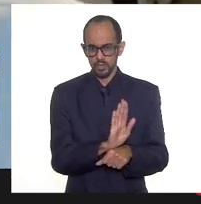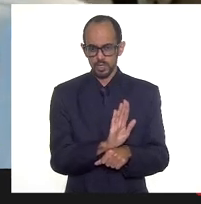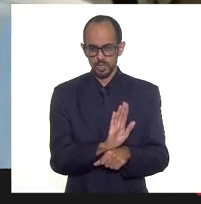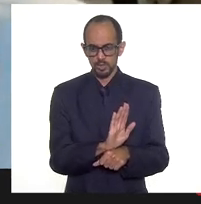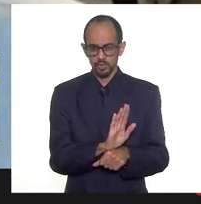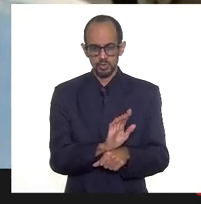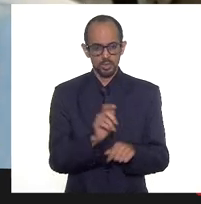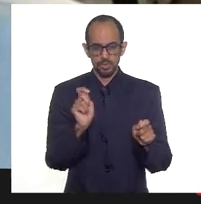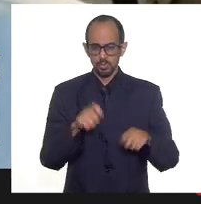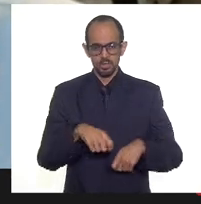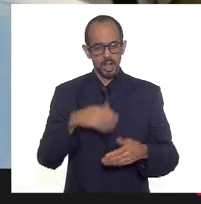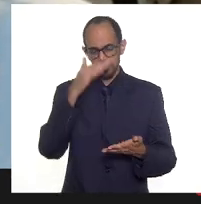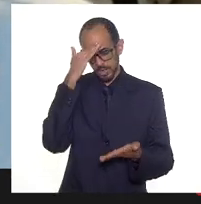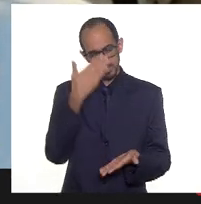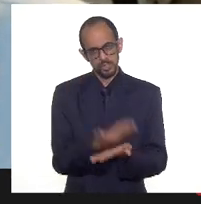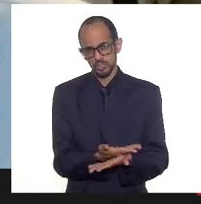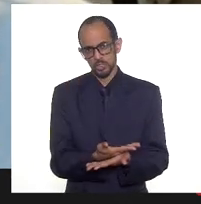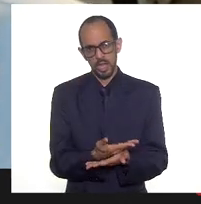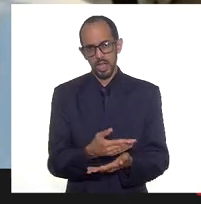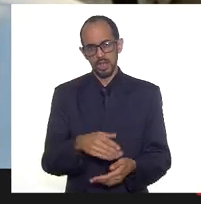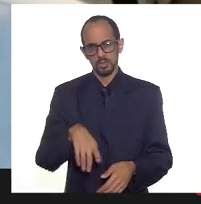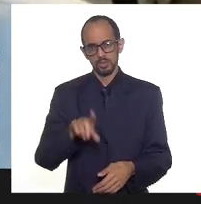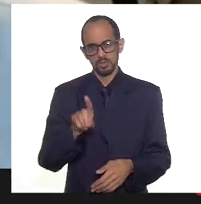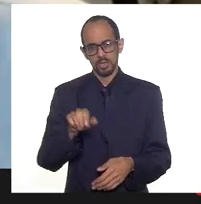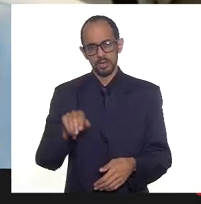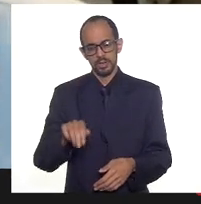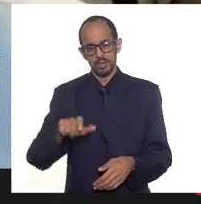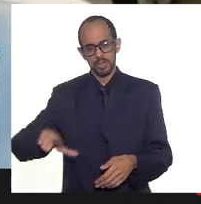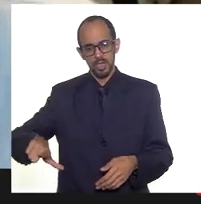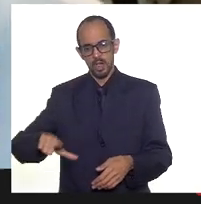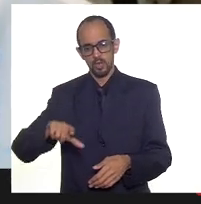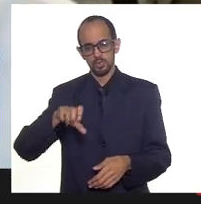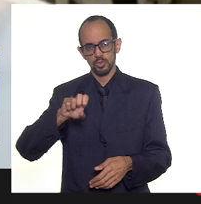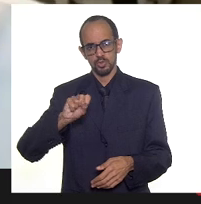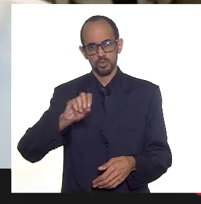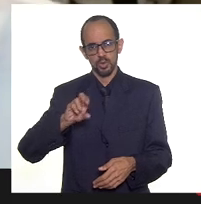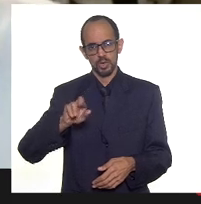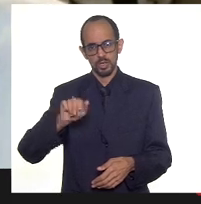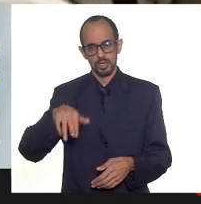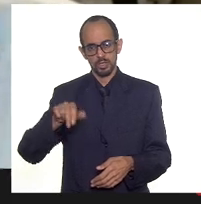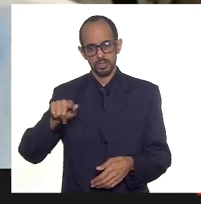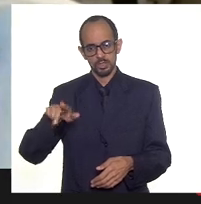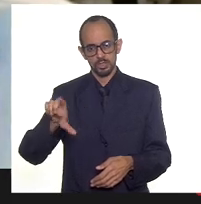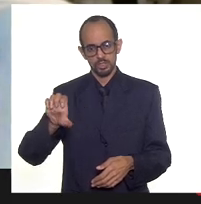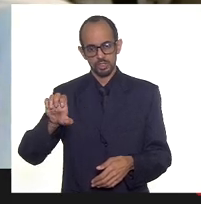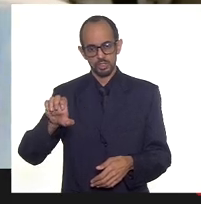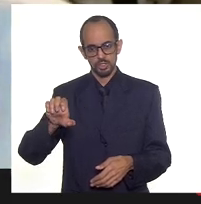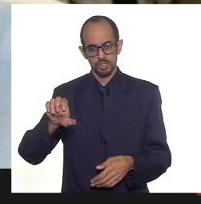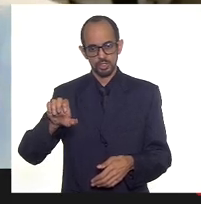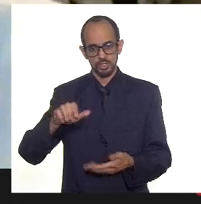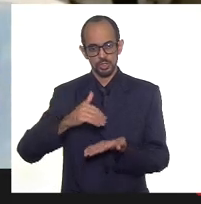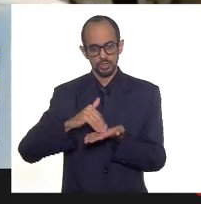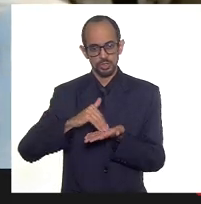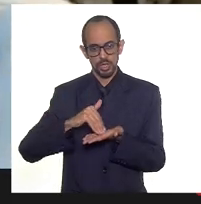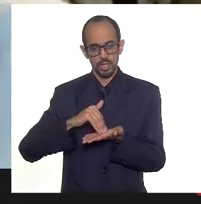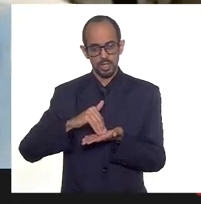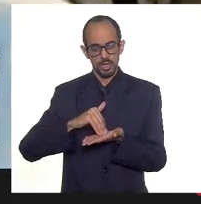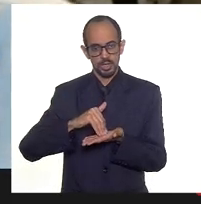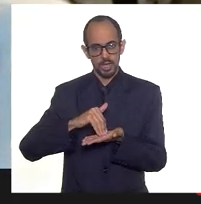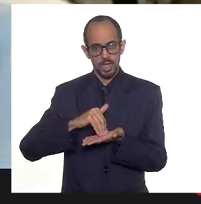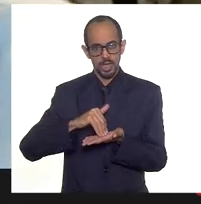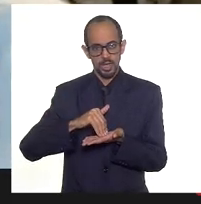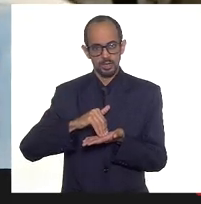mostrado pelo Daniel Sorange, secretário de Saúde do município. Naquele hospital de campanha do Rio Centro, o